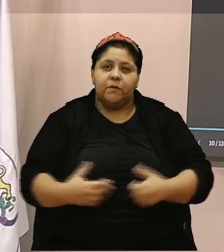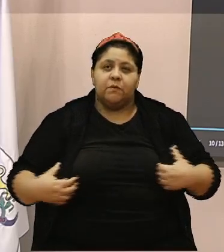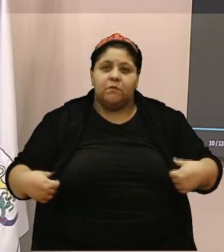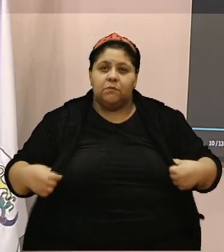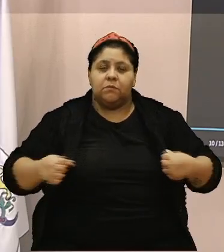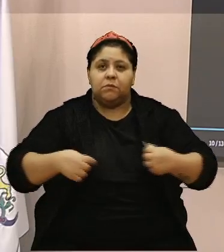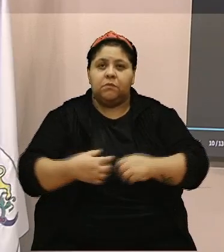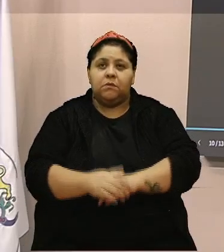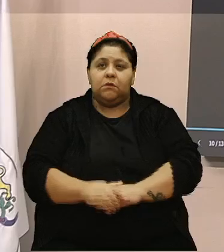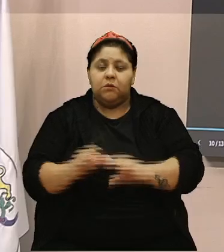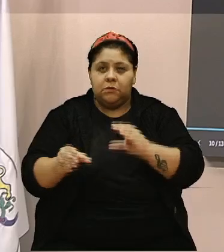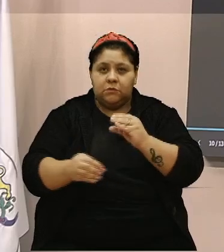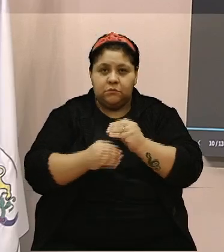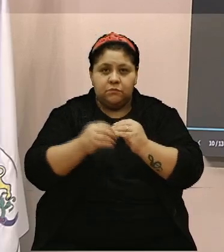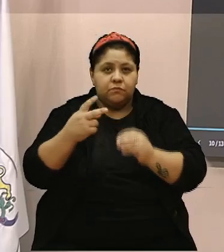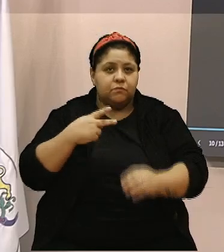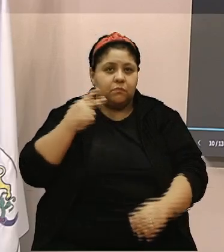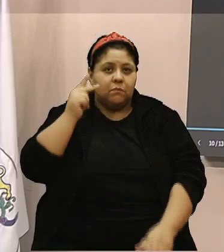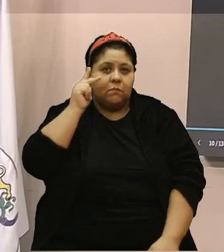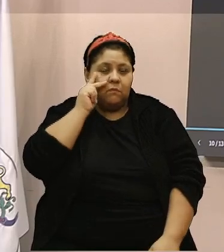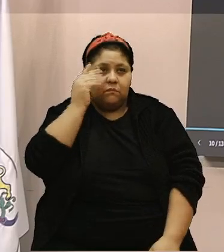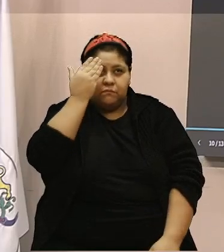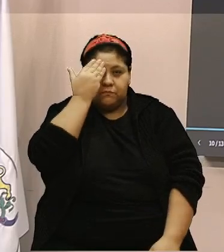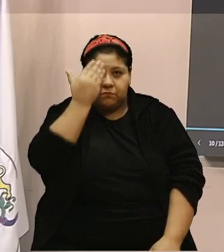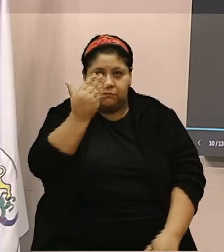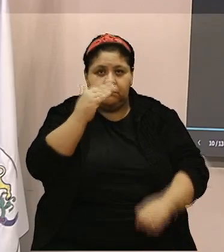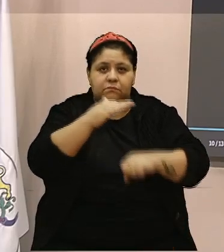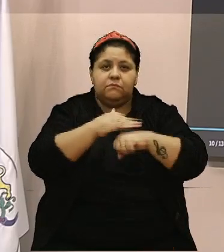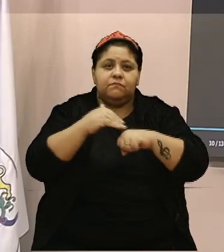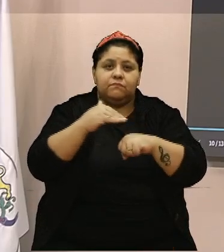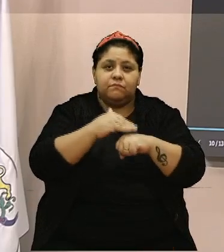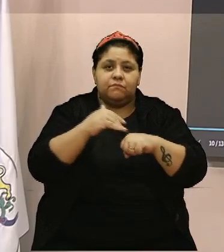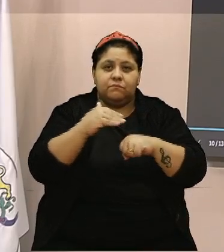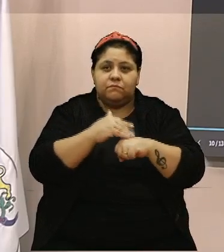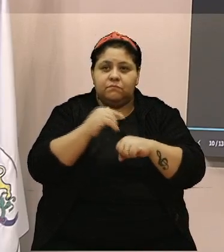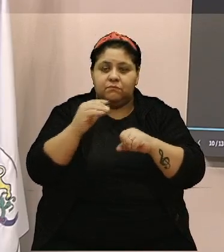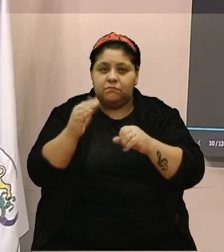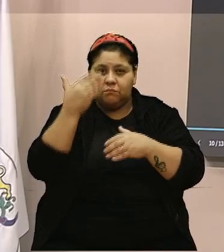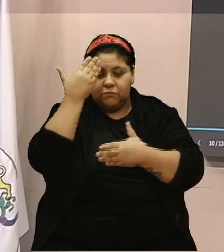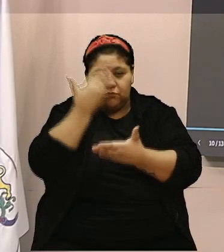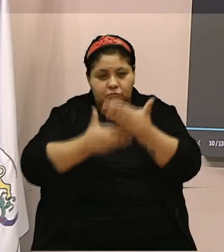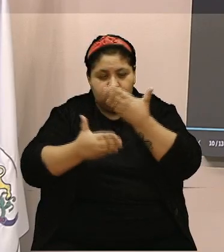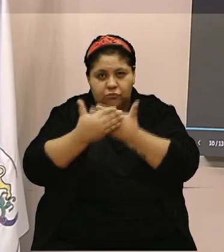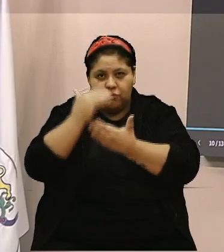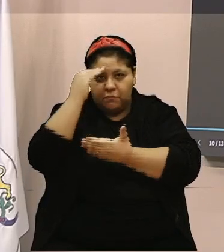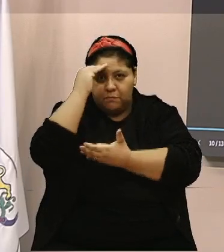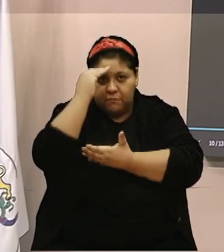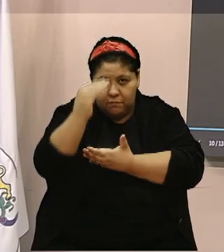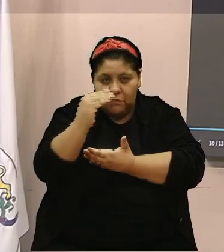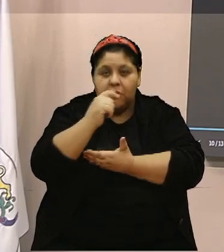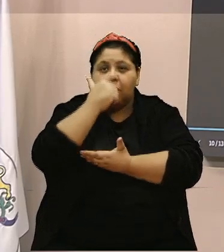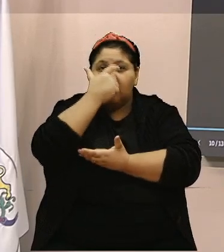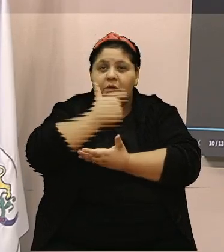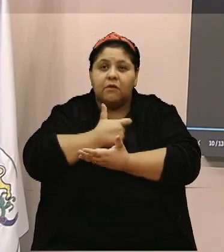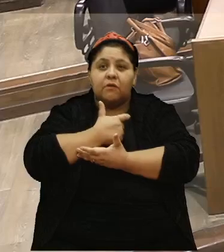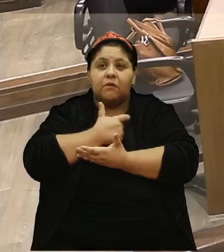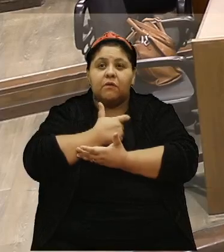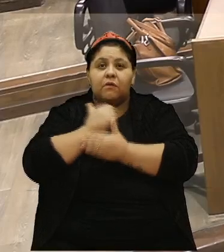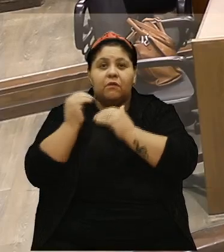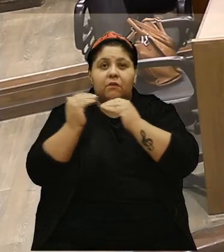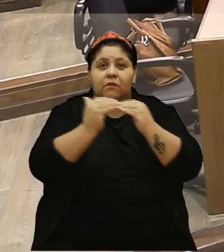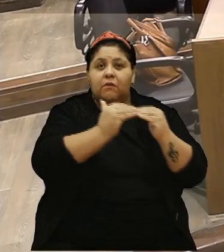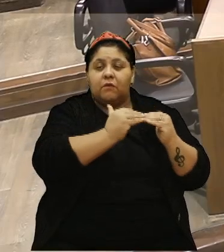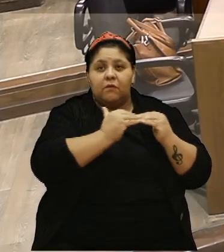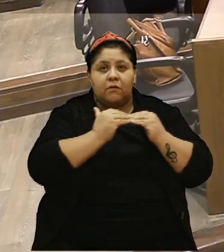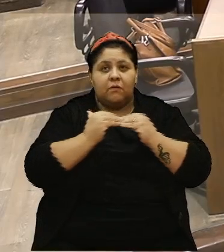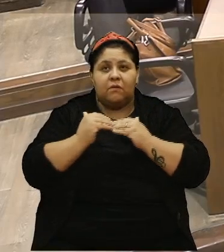Pode ir a sua parte, vereador Cláudio. Agradecer ao senhor pela gentileza, reiterar todo o respeito que eu tenho pelo senhor. E eu acho que uma coisa a gente comunga, não tem nada